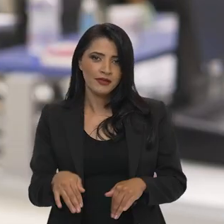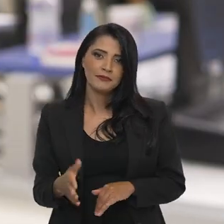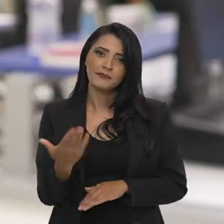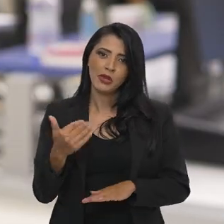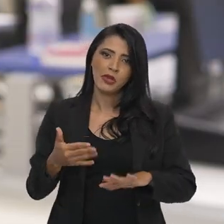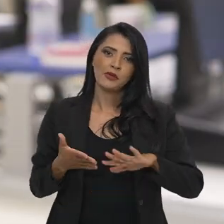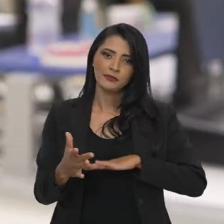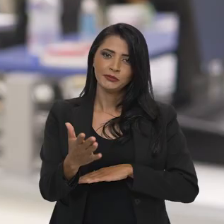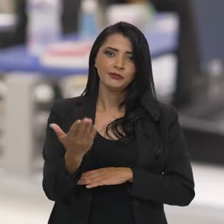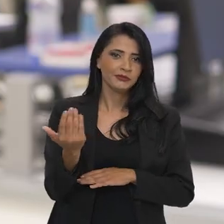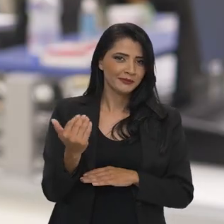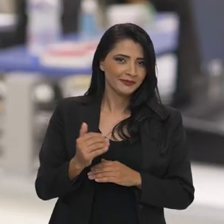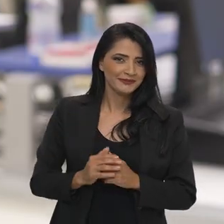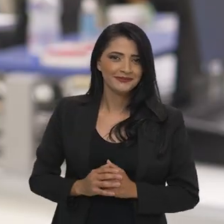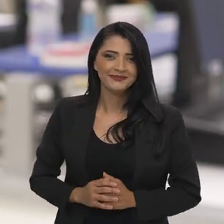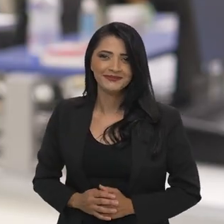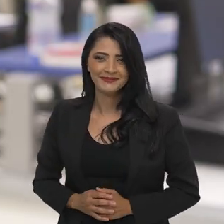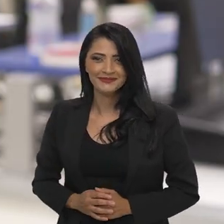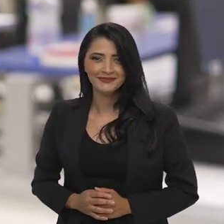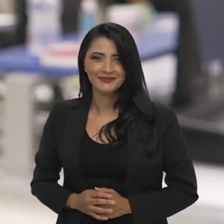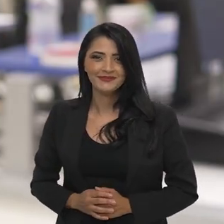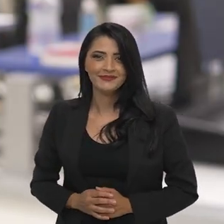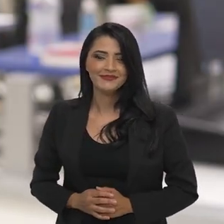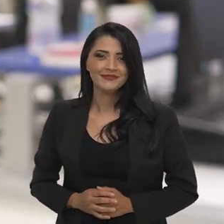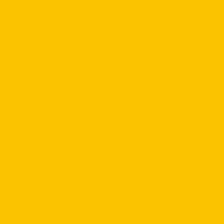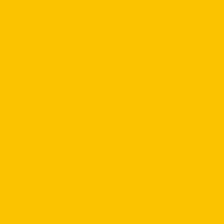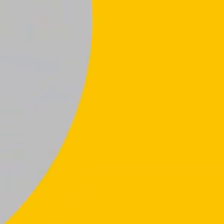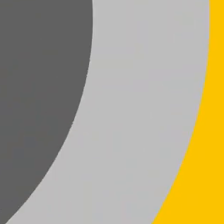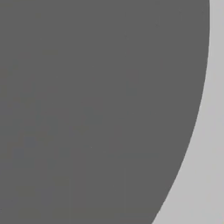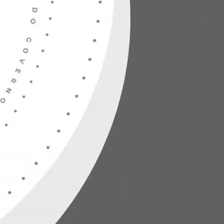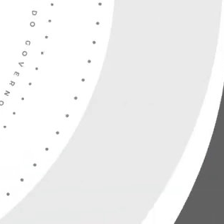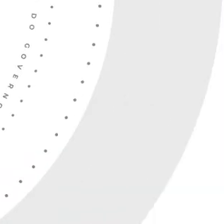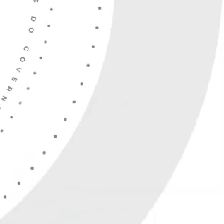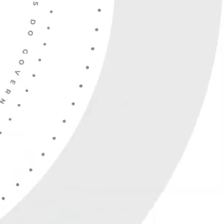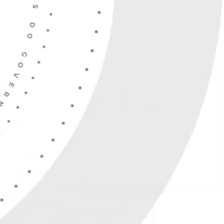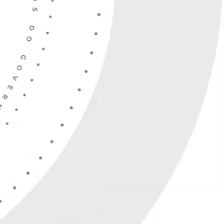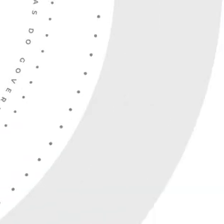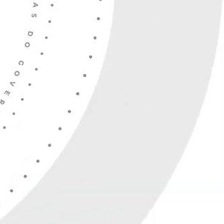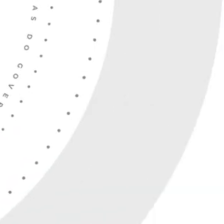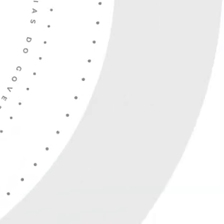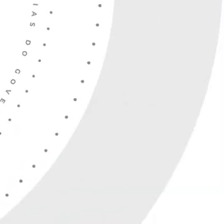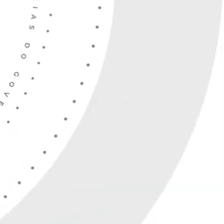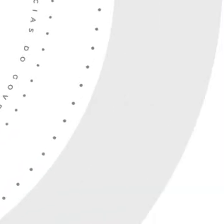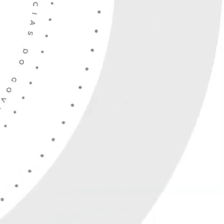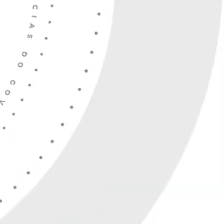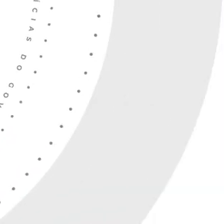fica por aqui. Continue com a gente nas redes sociais.